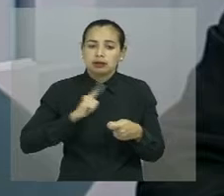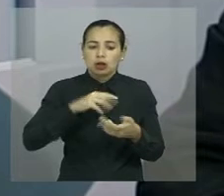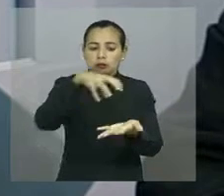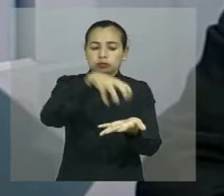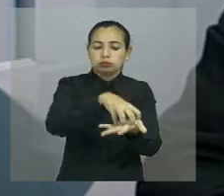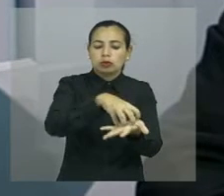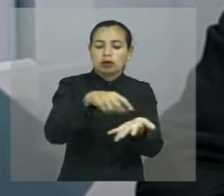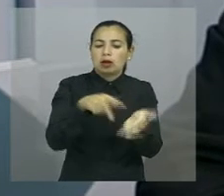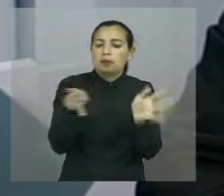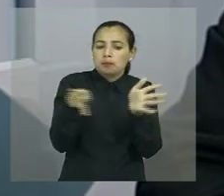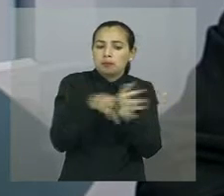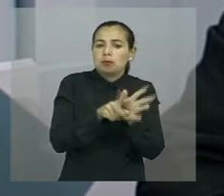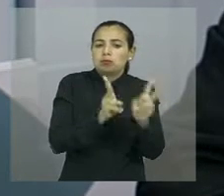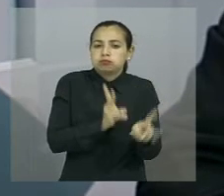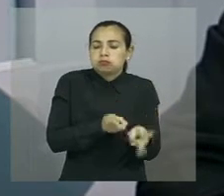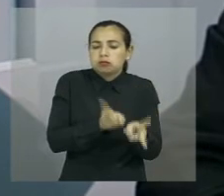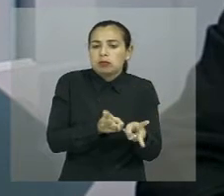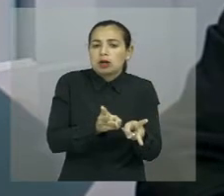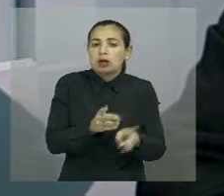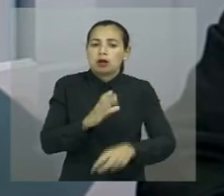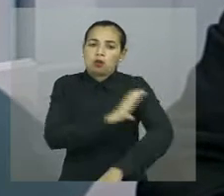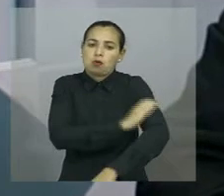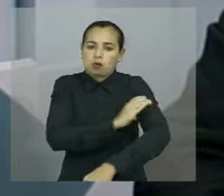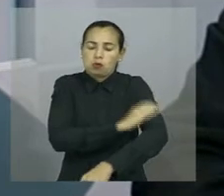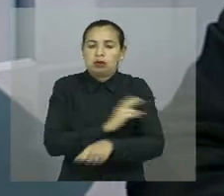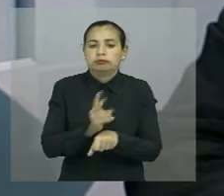de Fortaleza, para que possa, de fato,